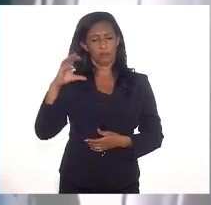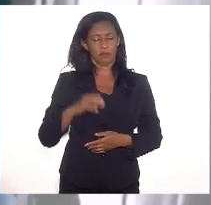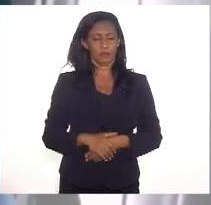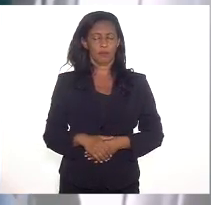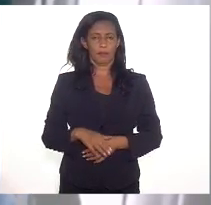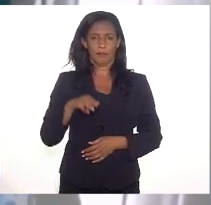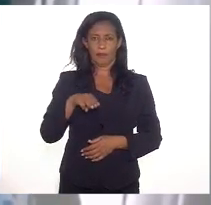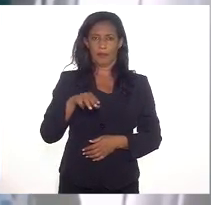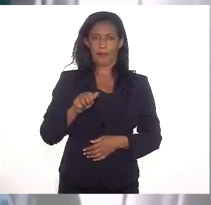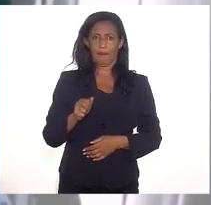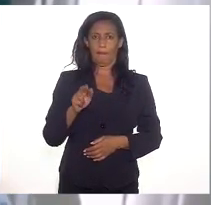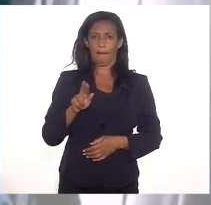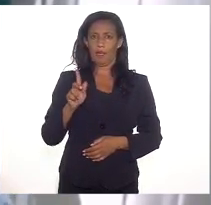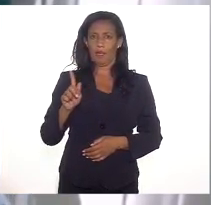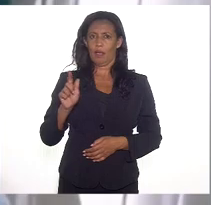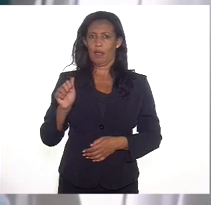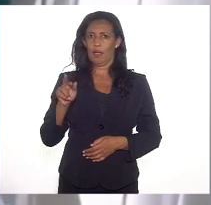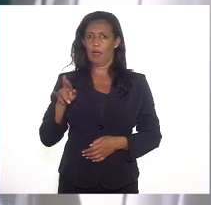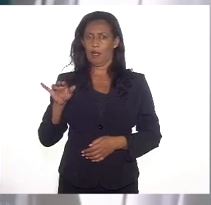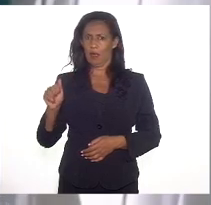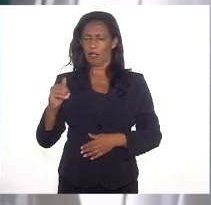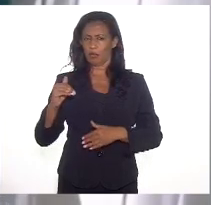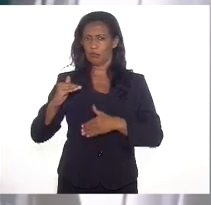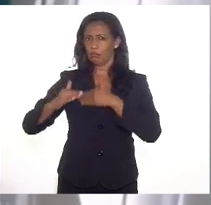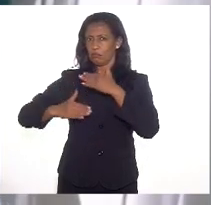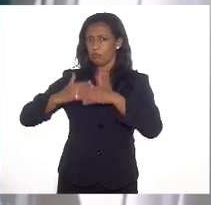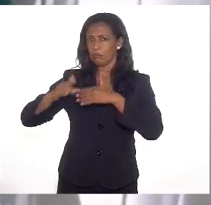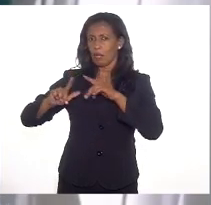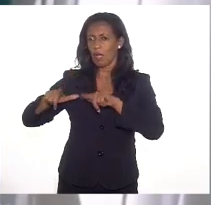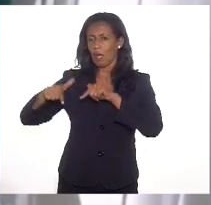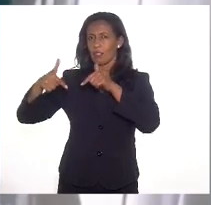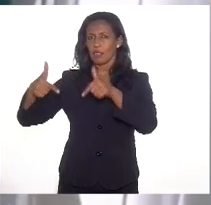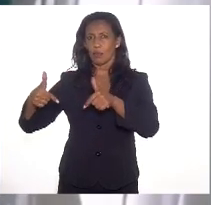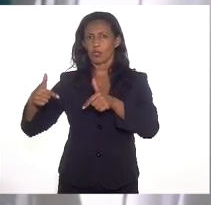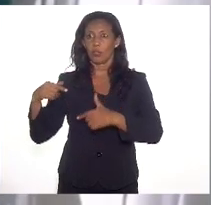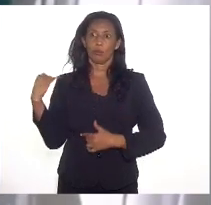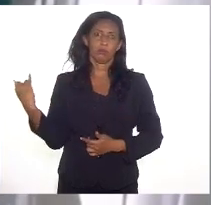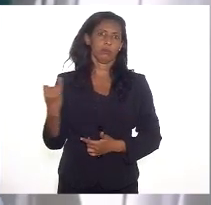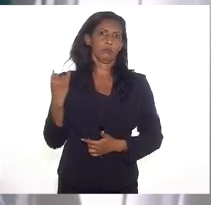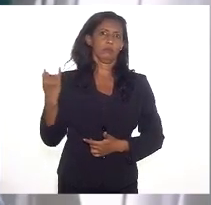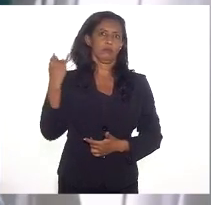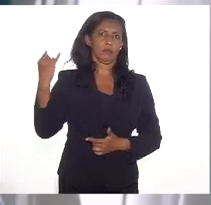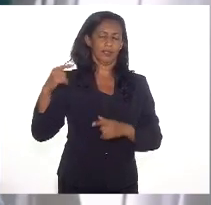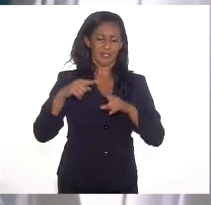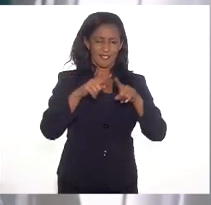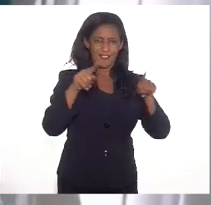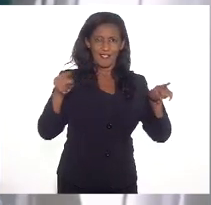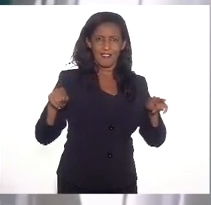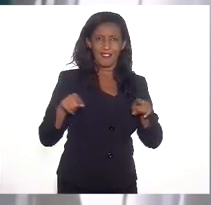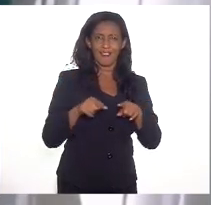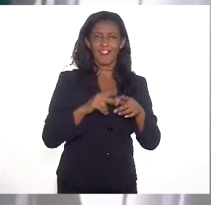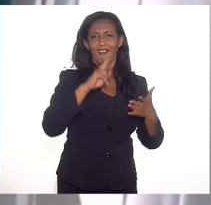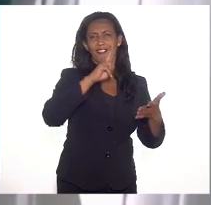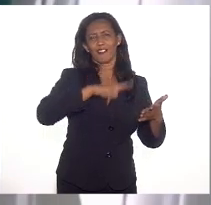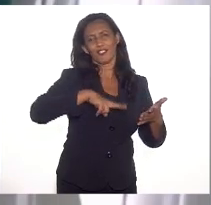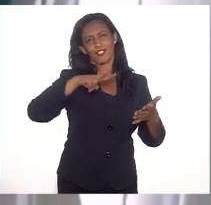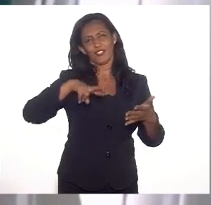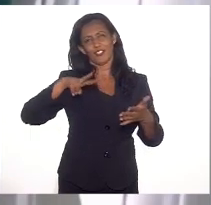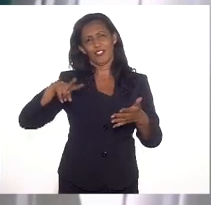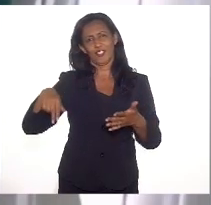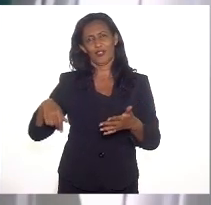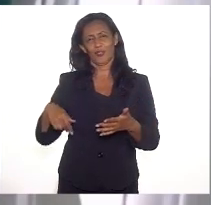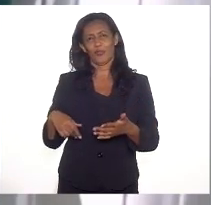Margarete Martins desenvolveu ações importantíssimas em salas de leitura de escolas municipais, sobretudo na